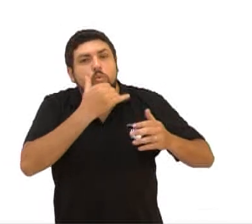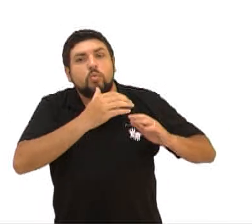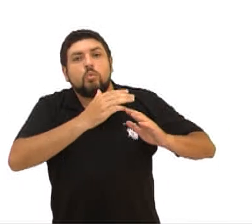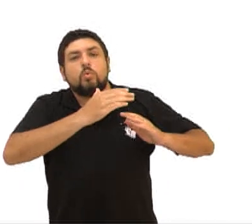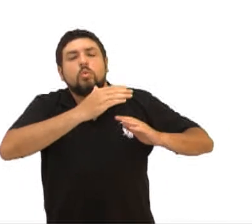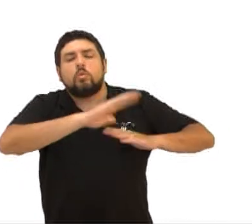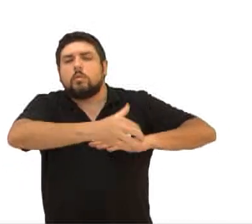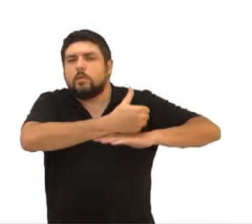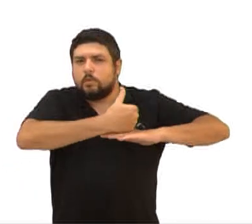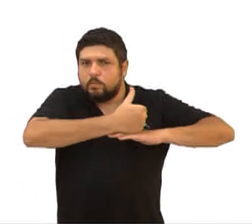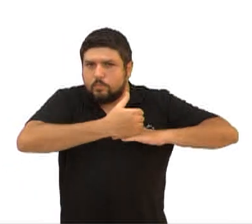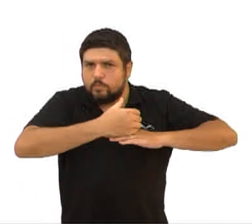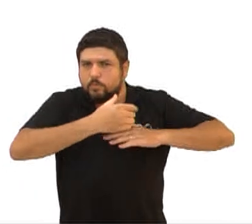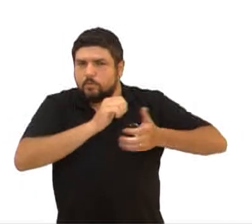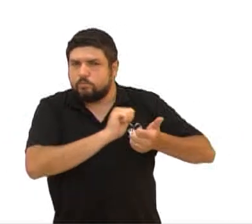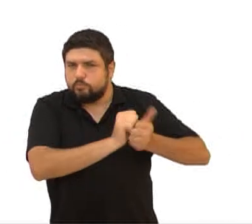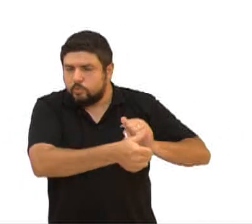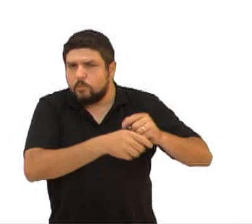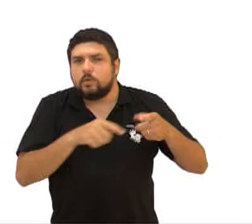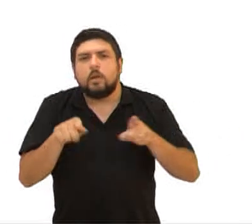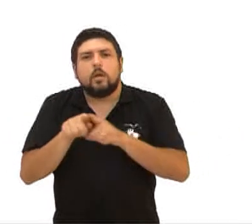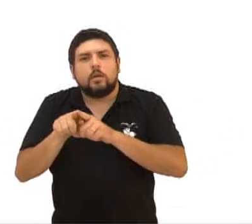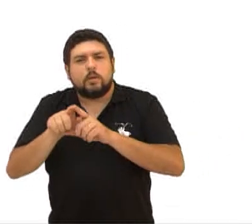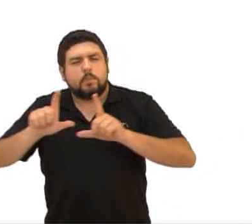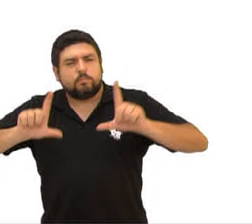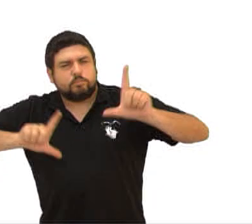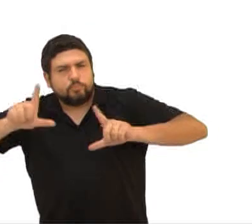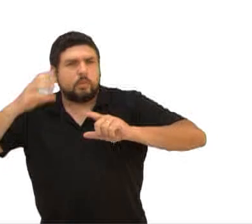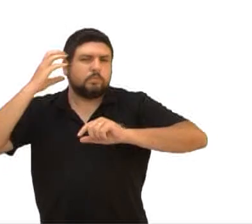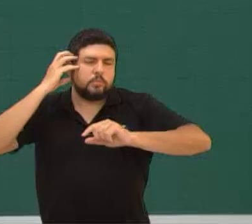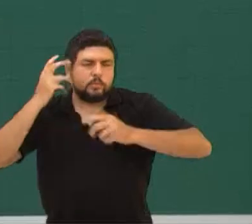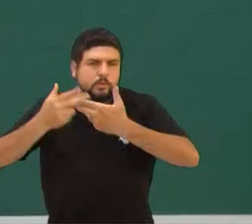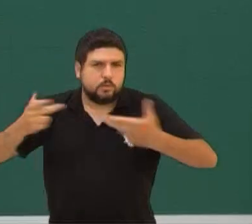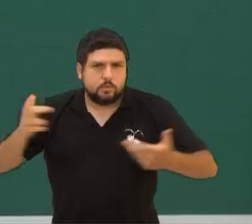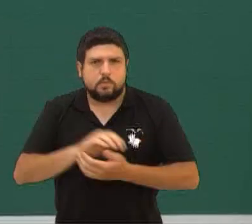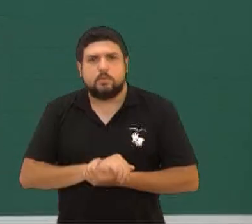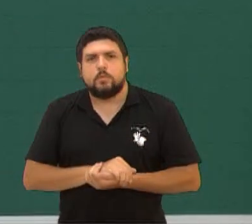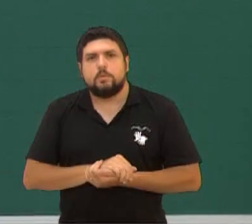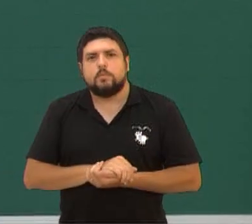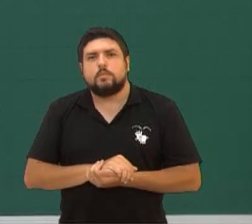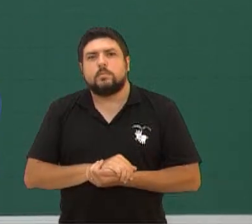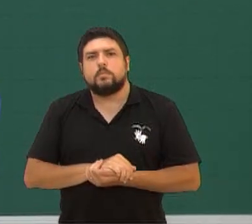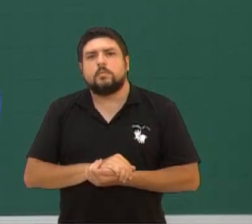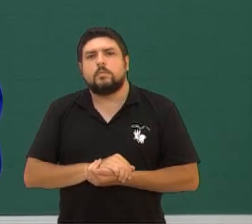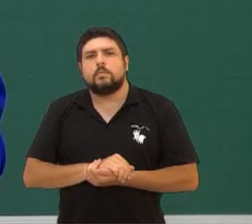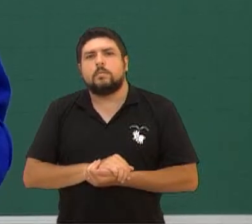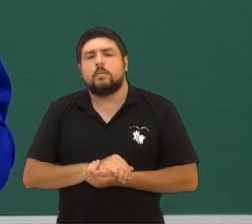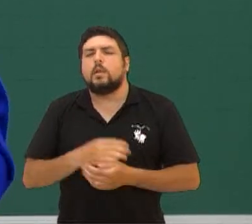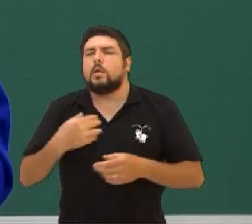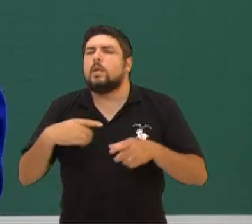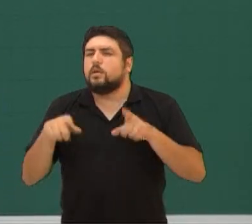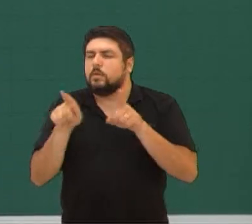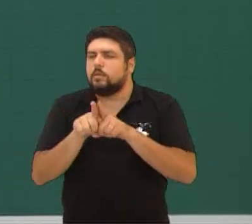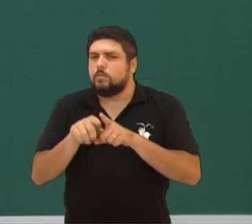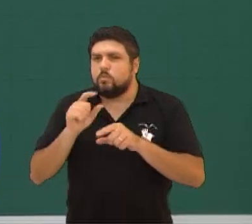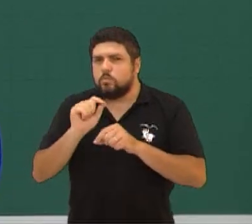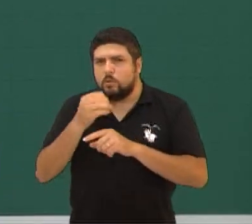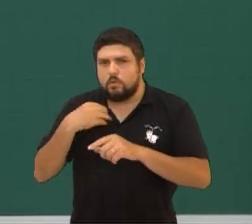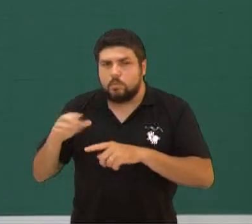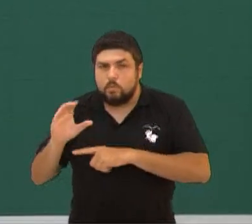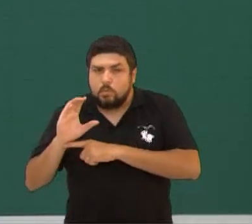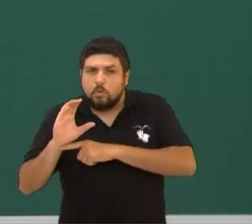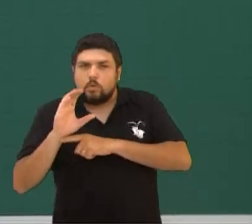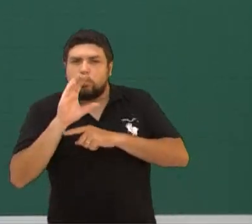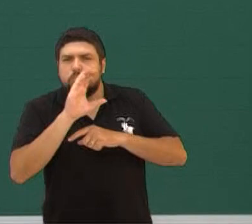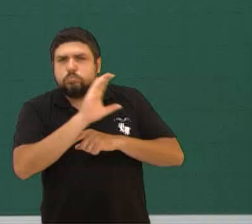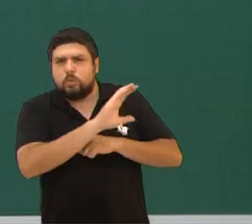Nussmann, ele viajou o mundo, onde o voleibol era um dos esportes mais fortes e dava super certo, tinha bastante investimento, principalmente